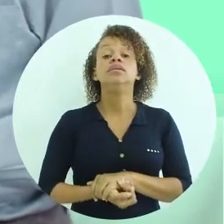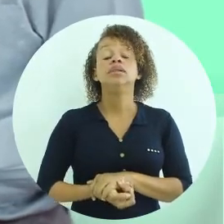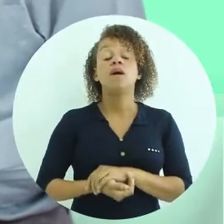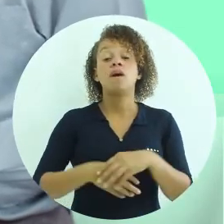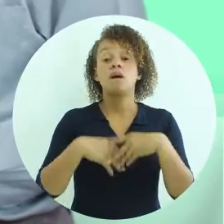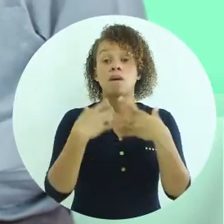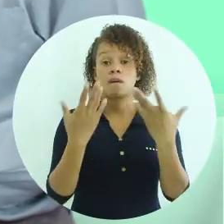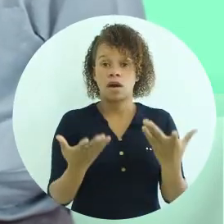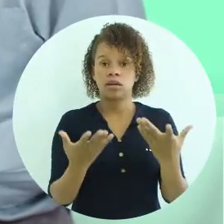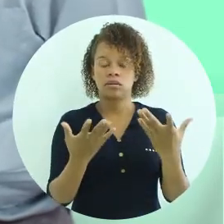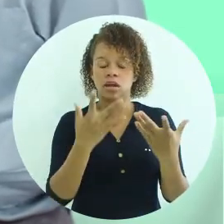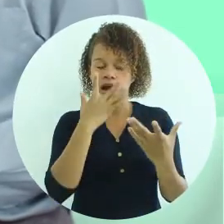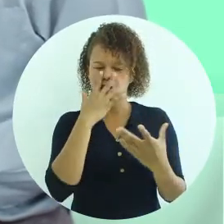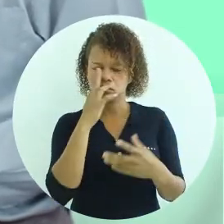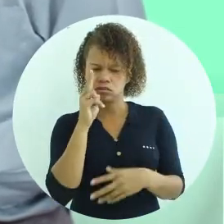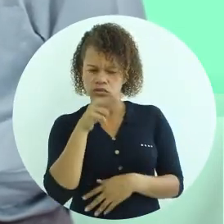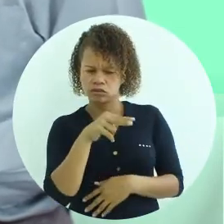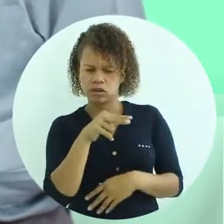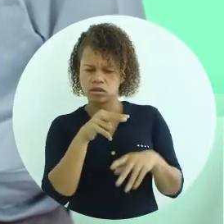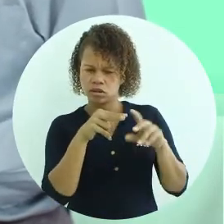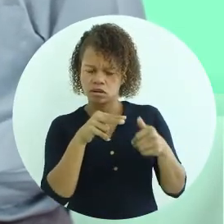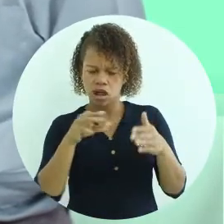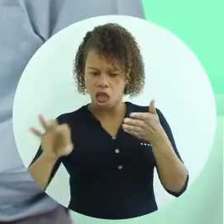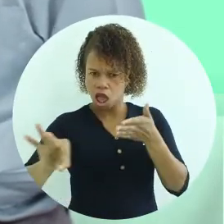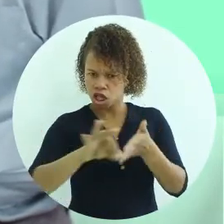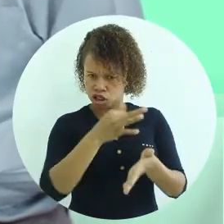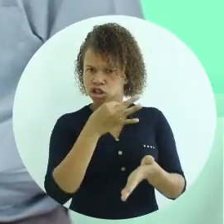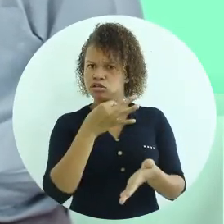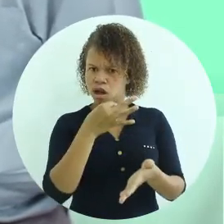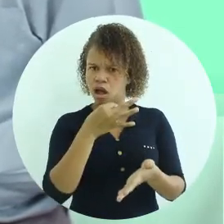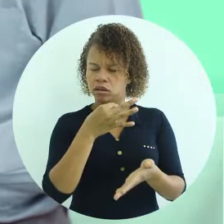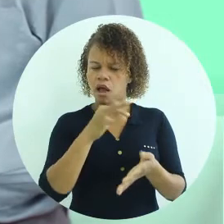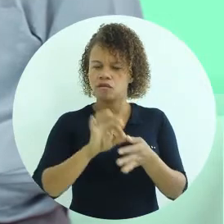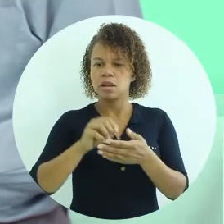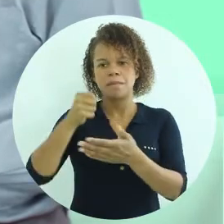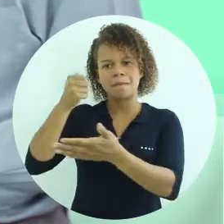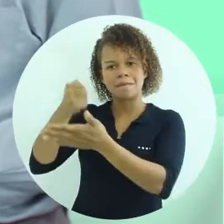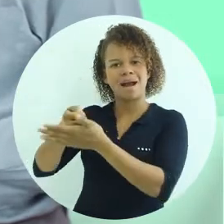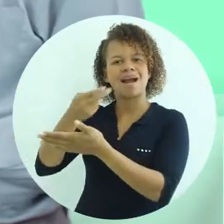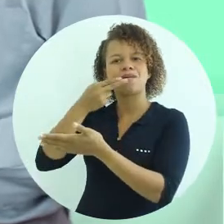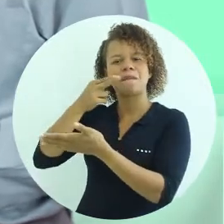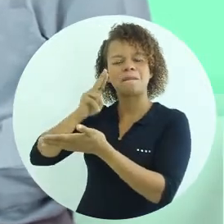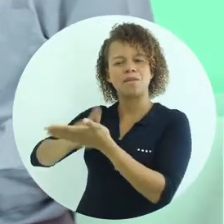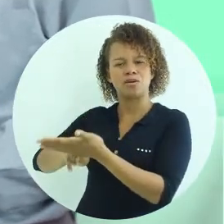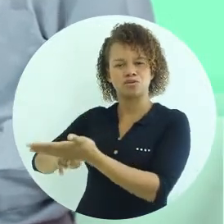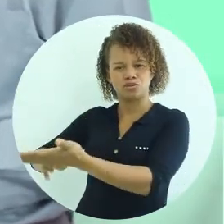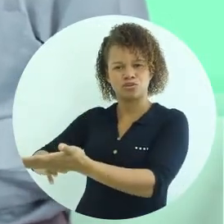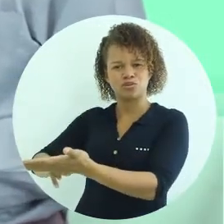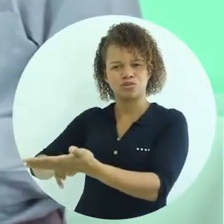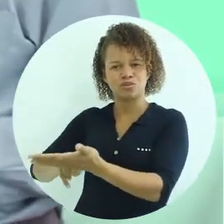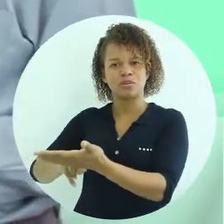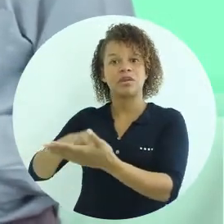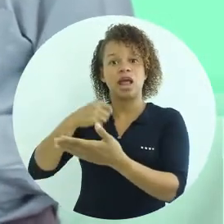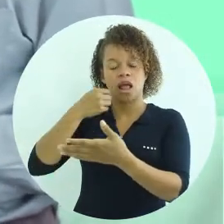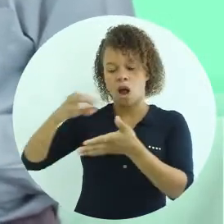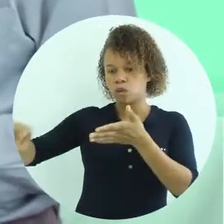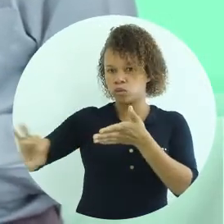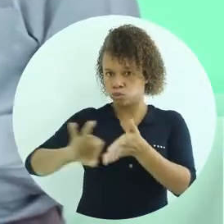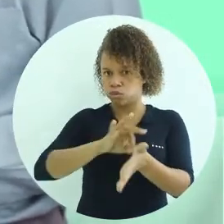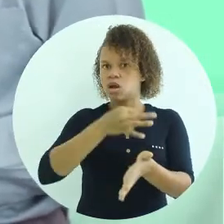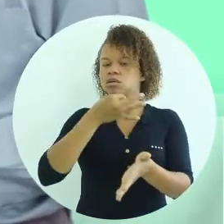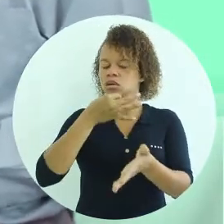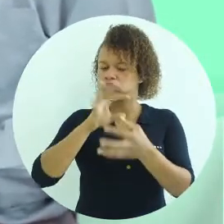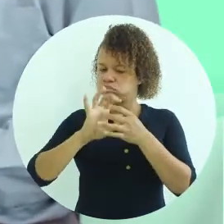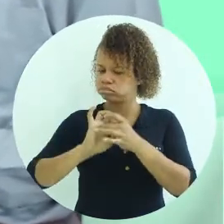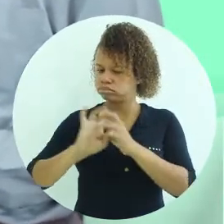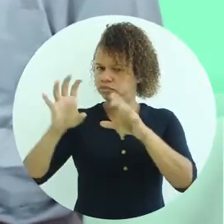quando ela dá o sinal lá de que pode ser registrado, você tem que pagar os impostos, né, dar autorização para o despachante